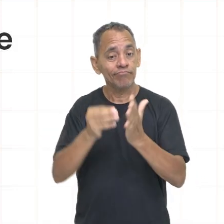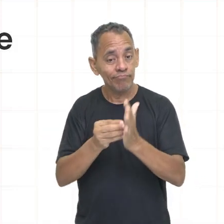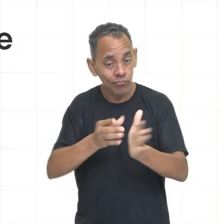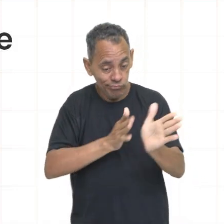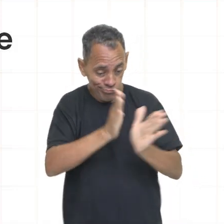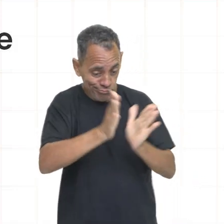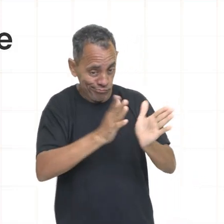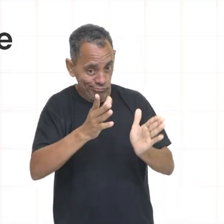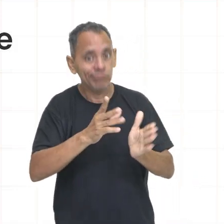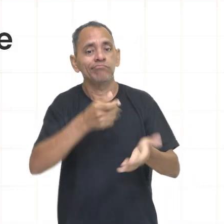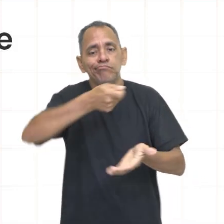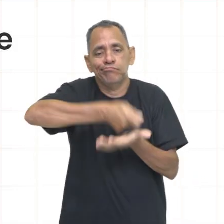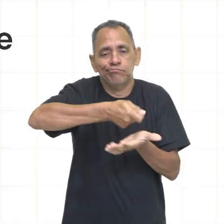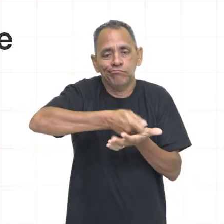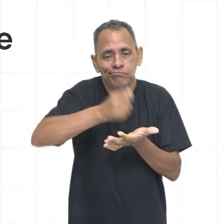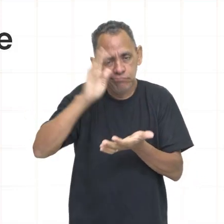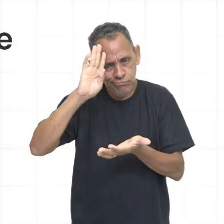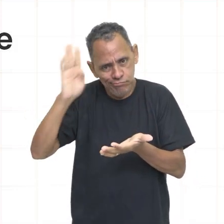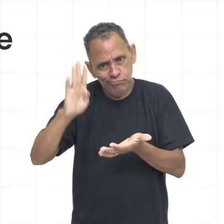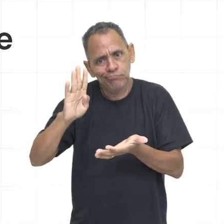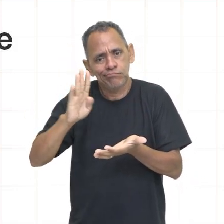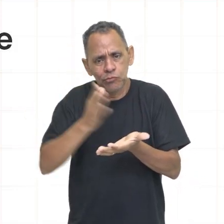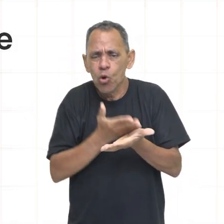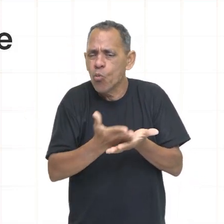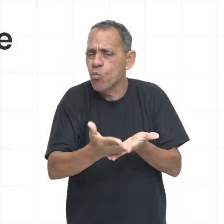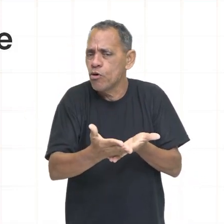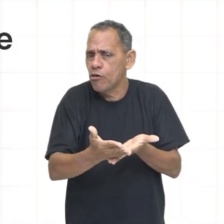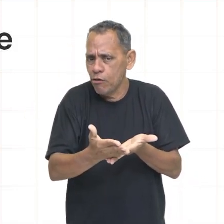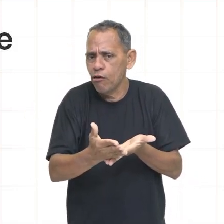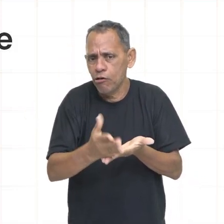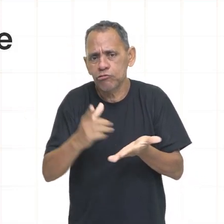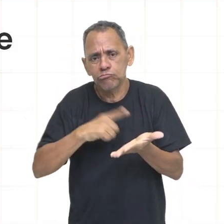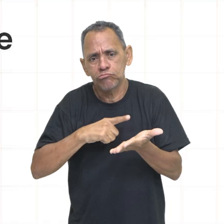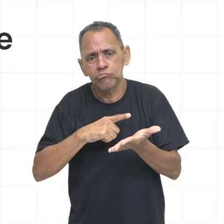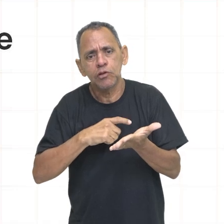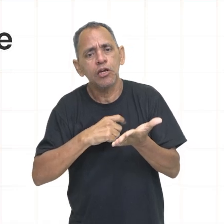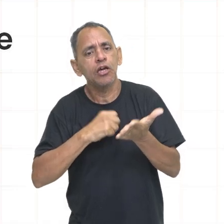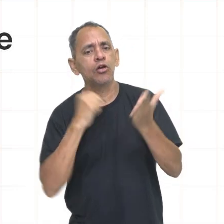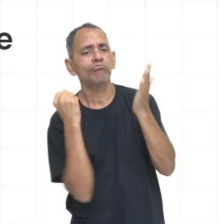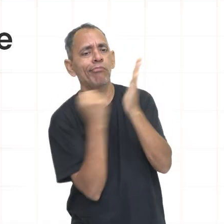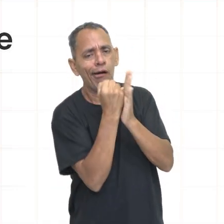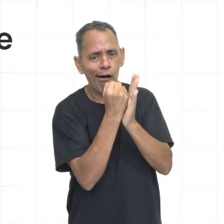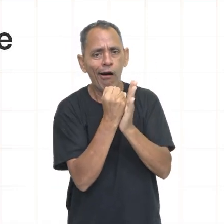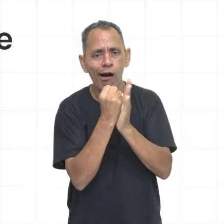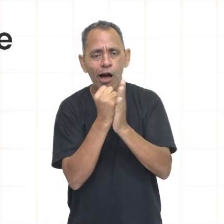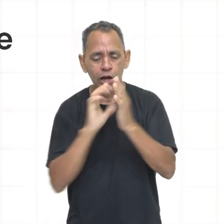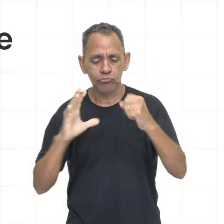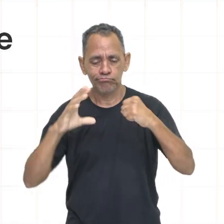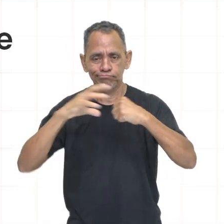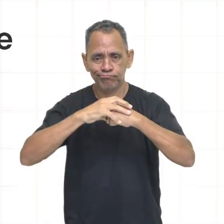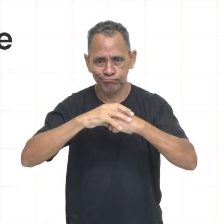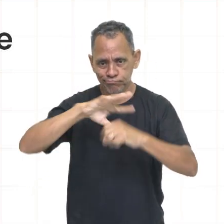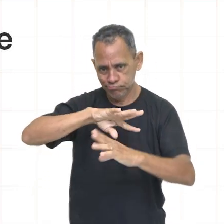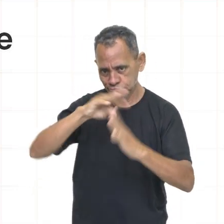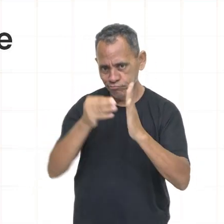ditadura militar. O início da ditadura deixou suas marcas na ocupação da Amazônia.